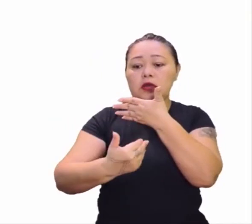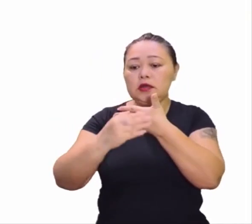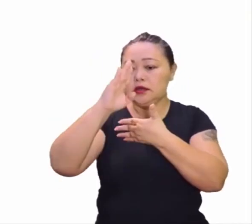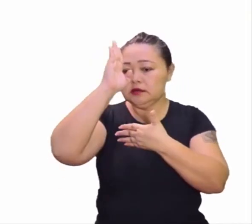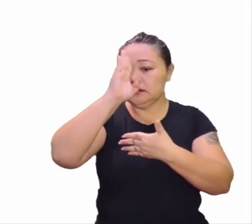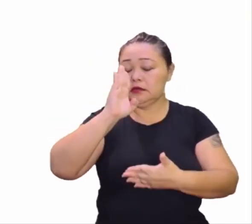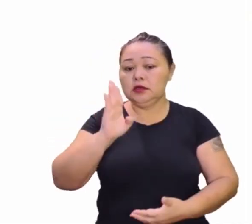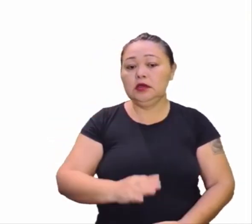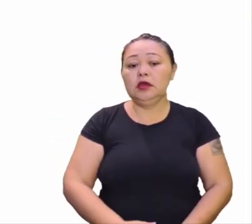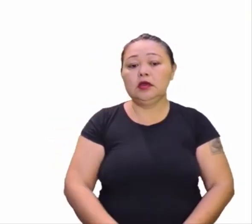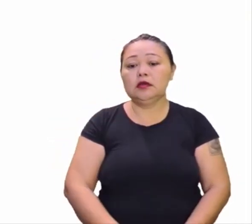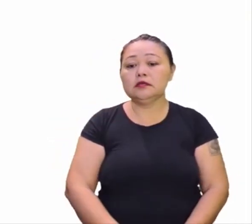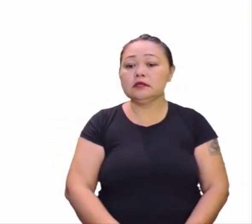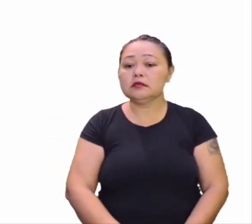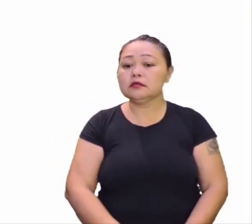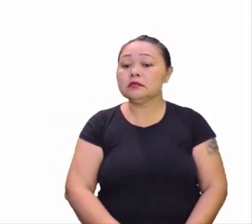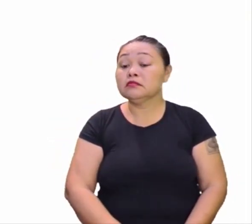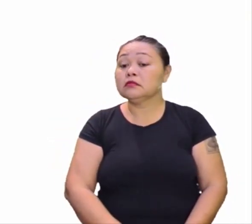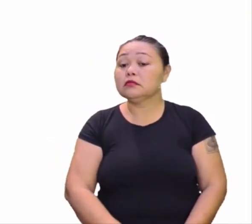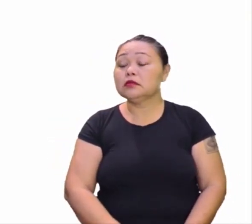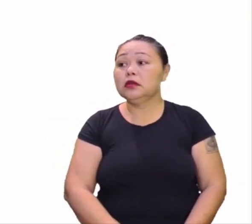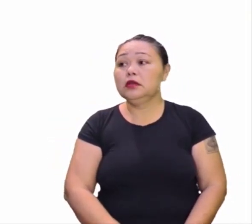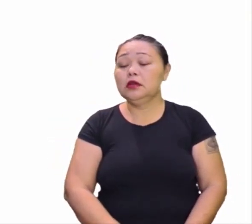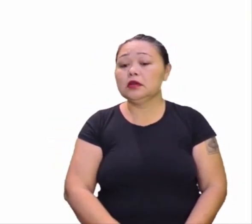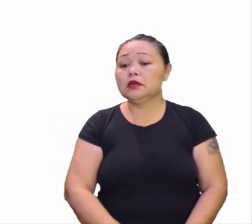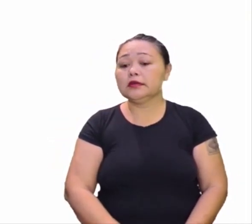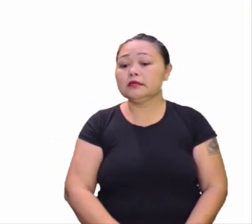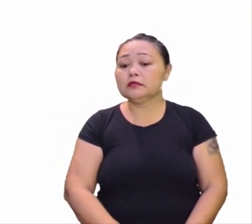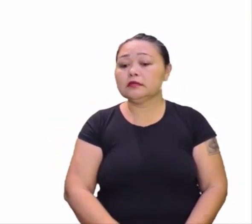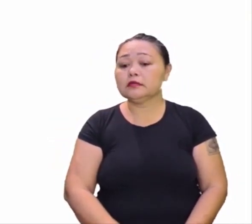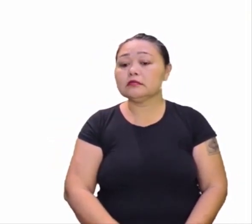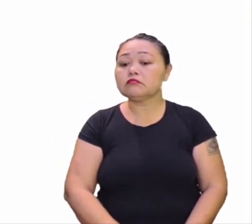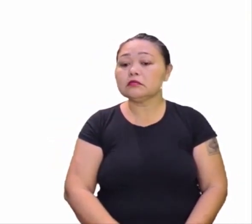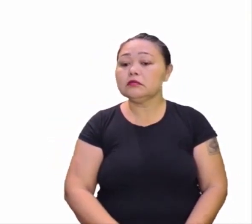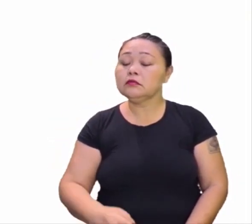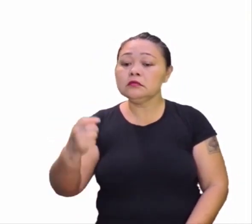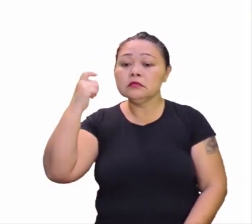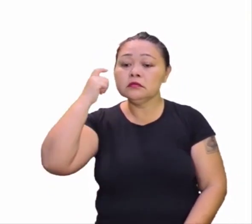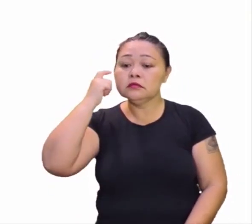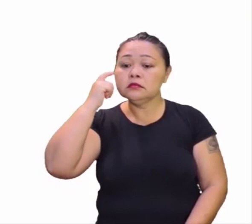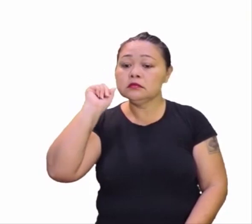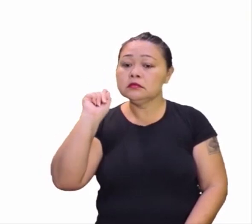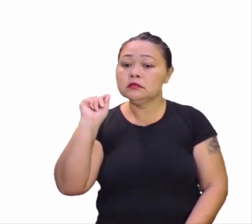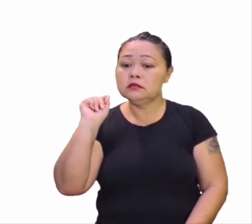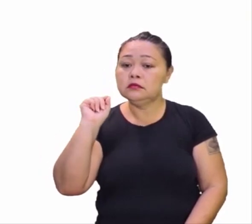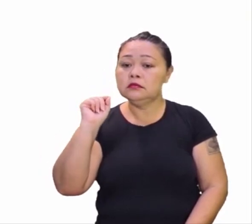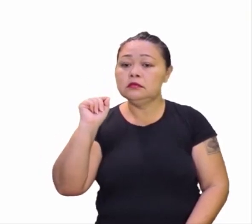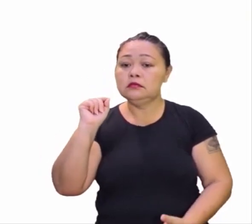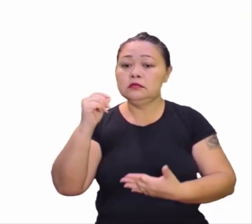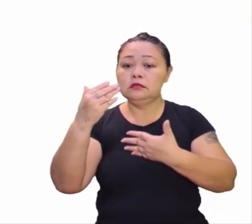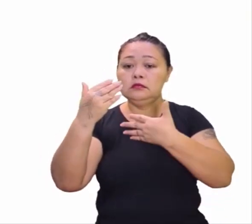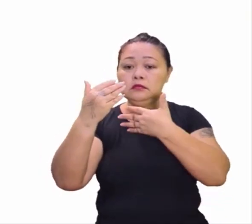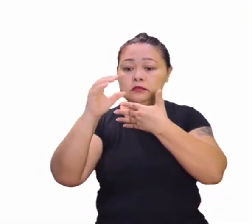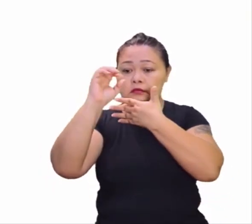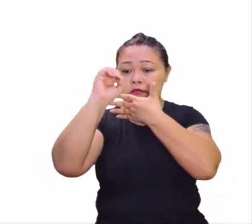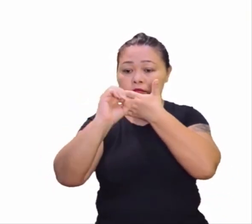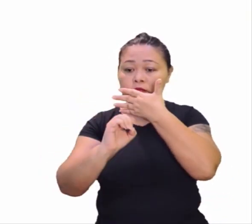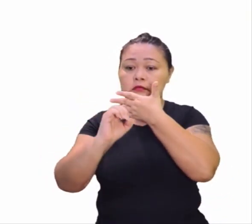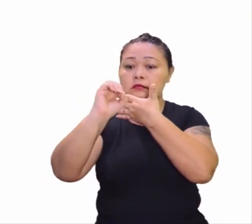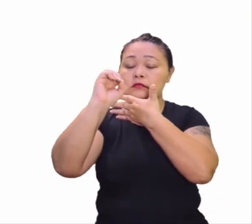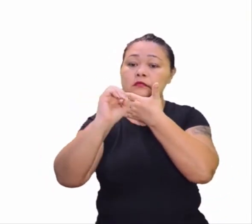colocar... Deixa eu ver se eu consigo colocar aqui, ó. Você tem que pensar o seguinte, ó. Meridiano de Greenwich,